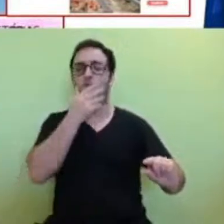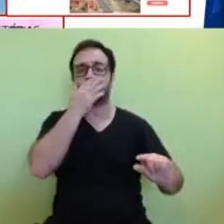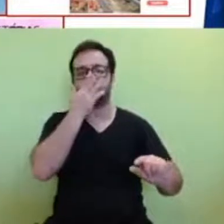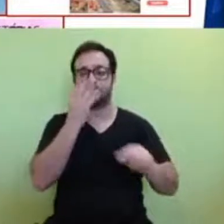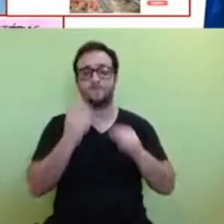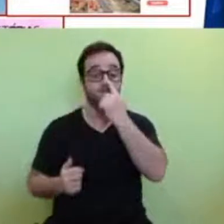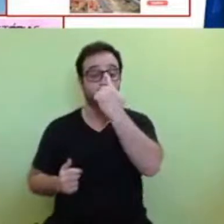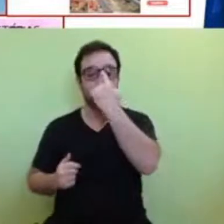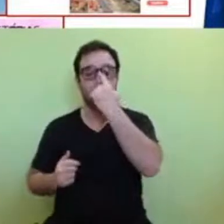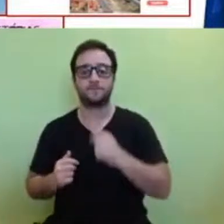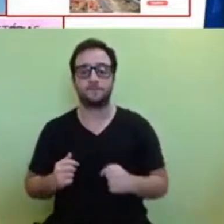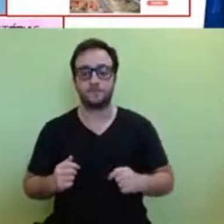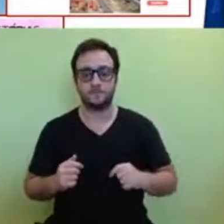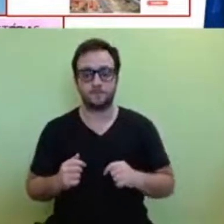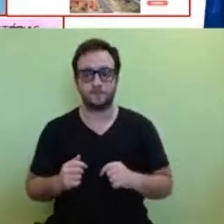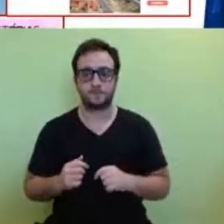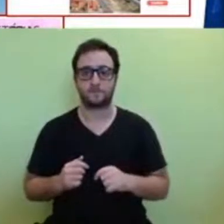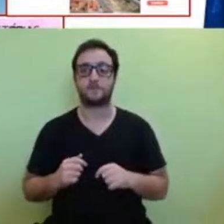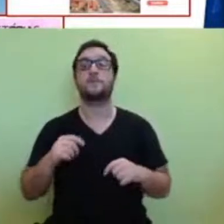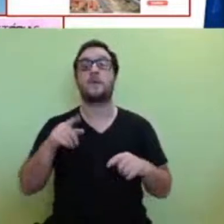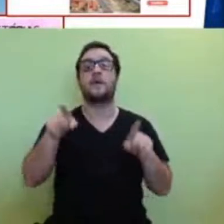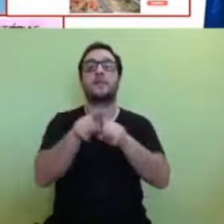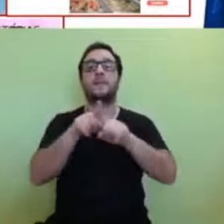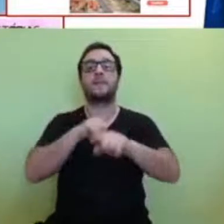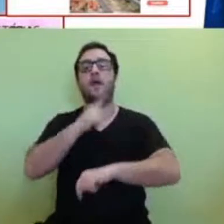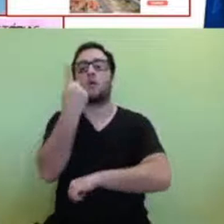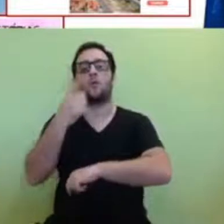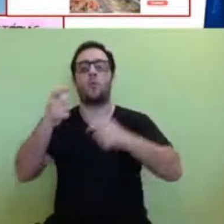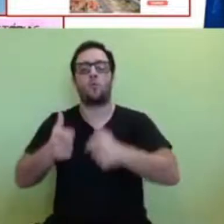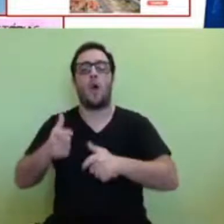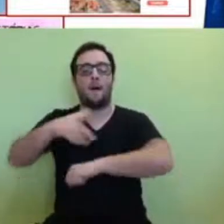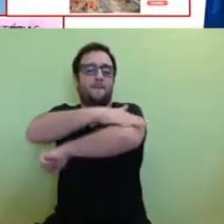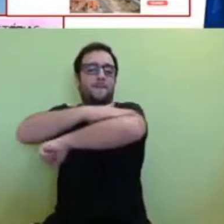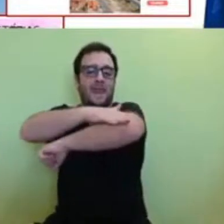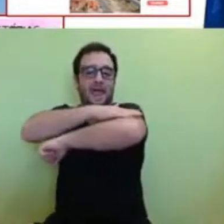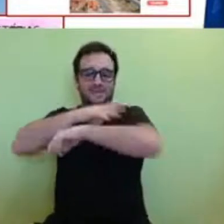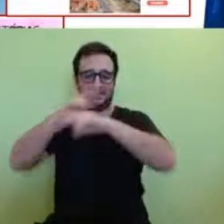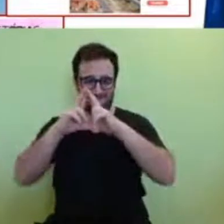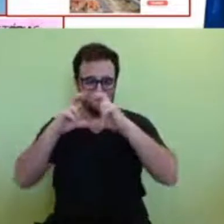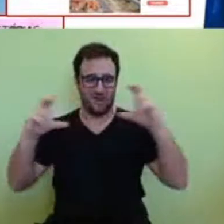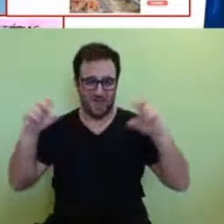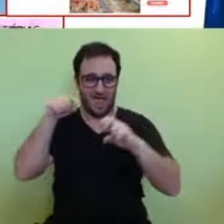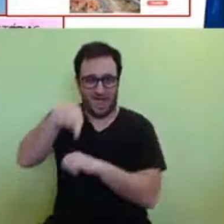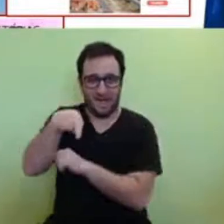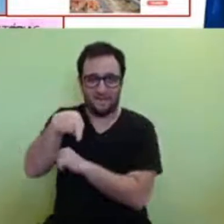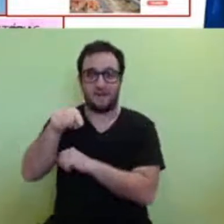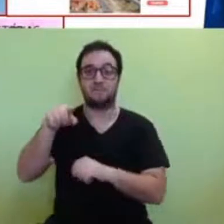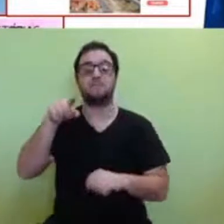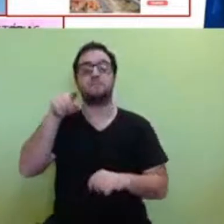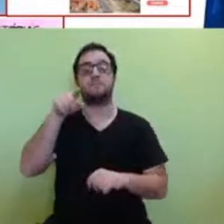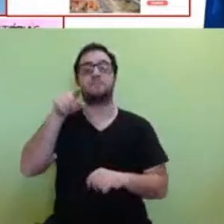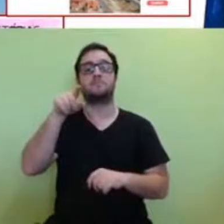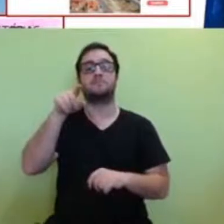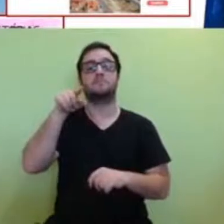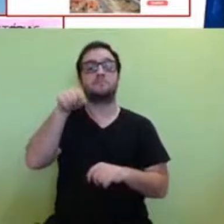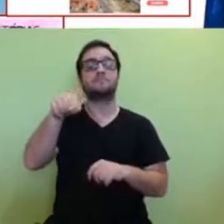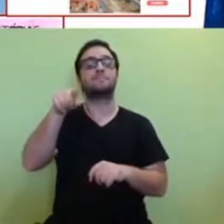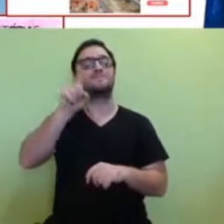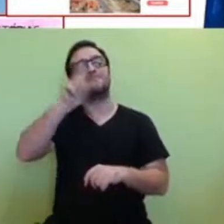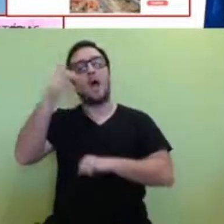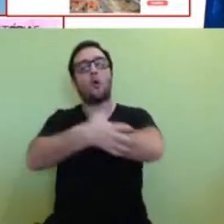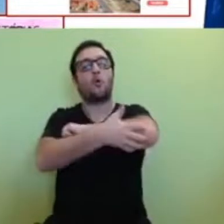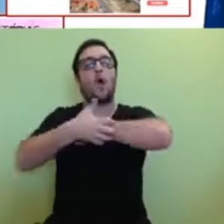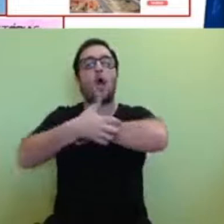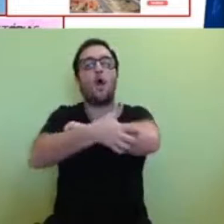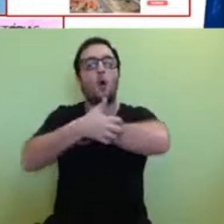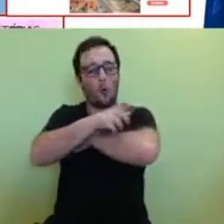cidade de Florianópolis. E as informações do parque estão na placa em escrita de sinais também, né? Então, nós